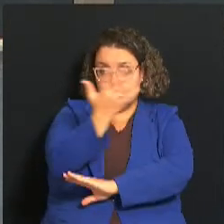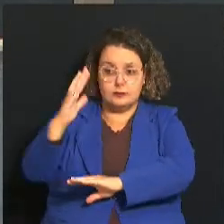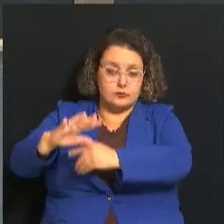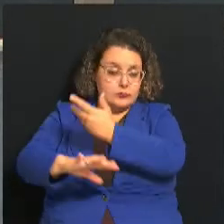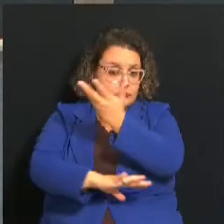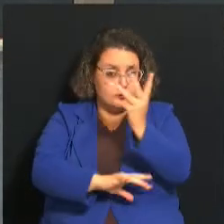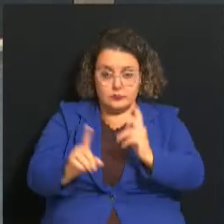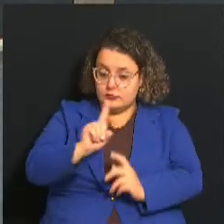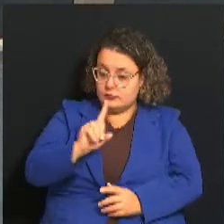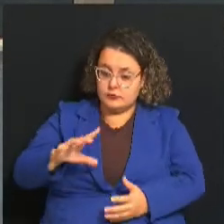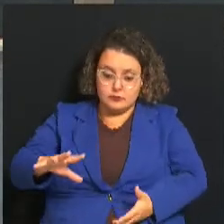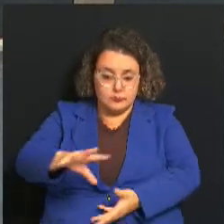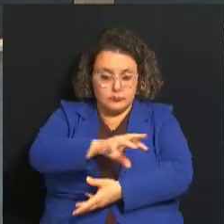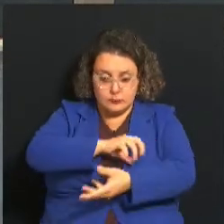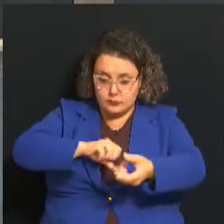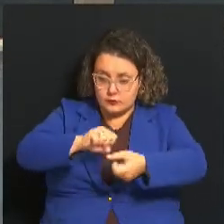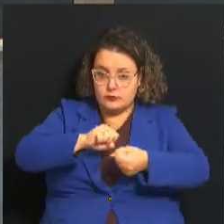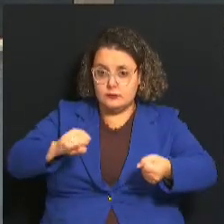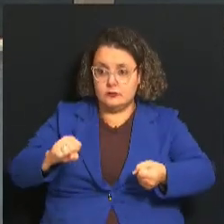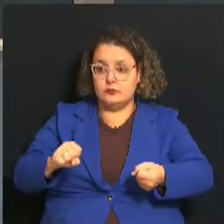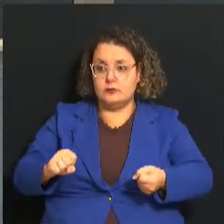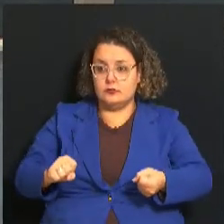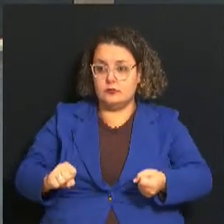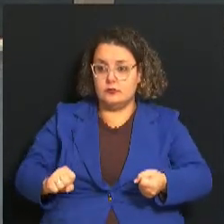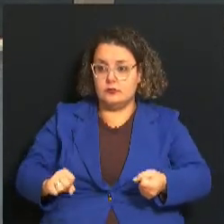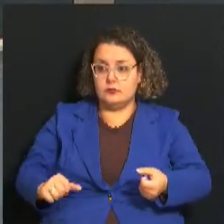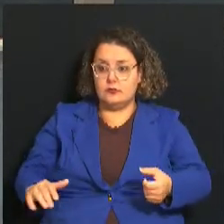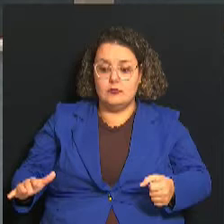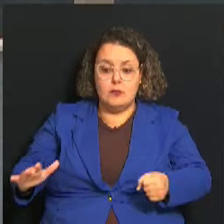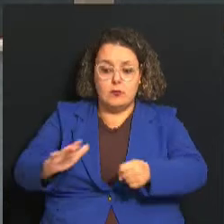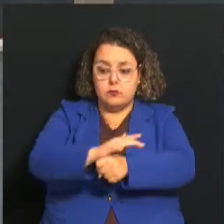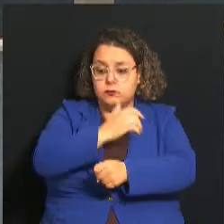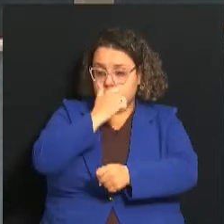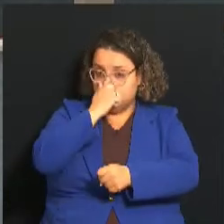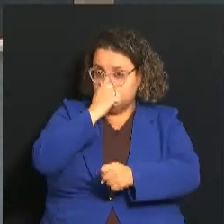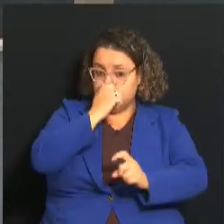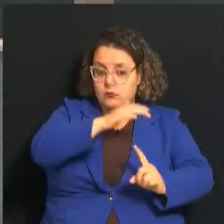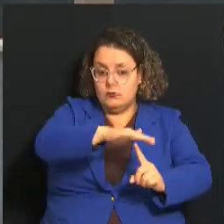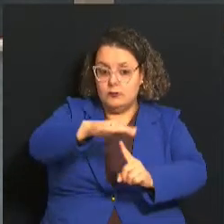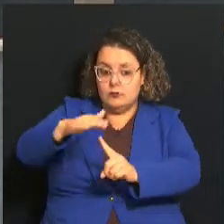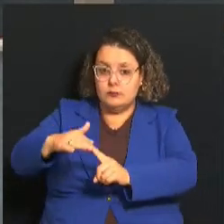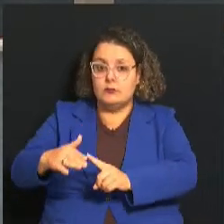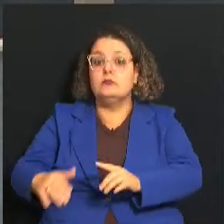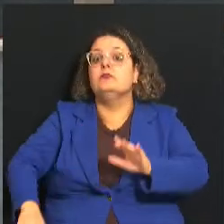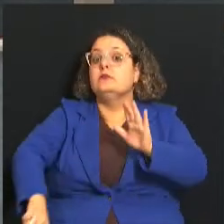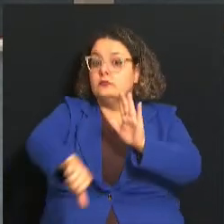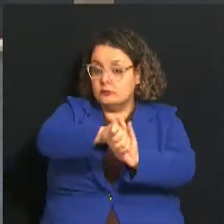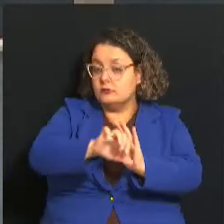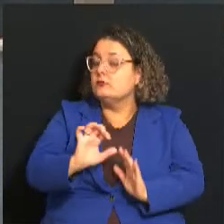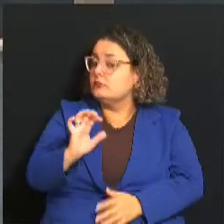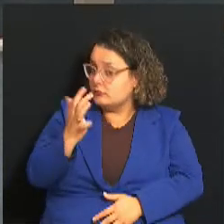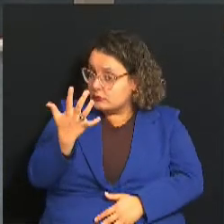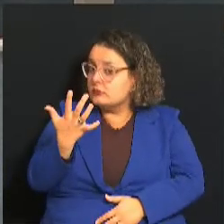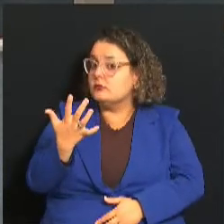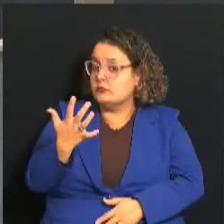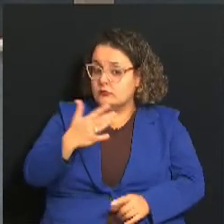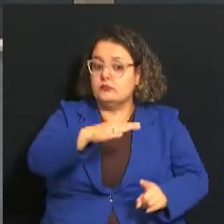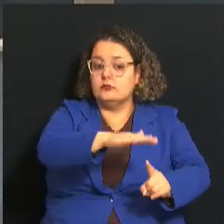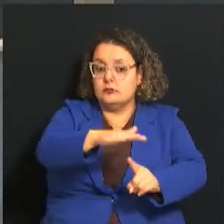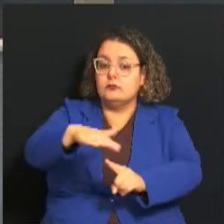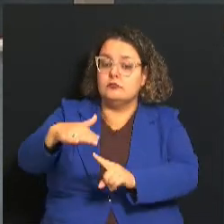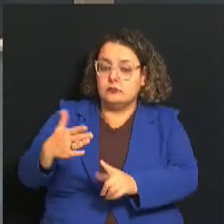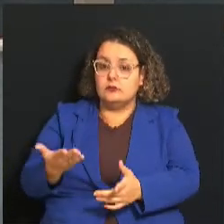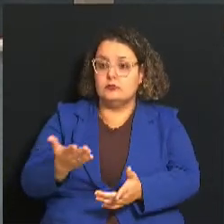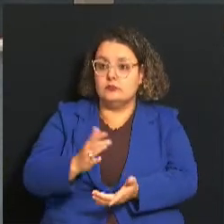A gente está cheio de problema ambiental e mais crimes ambientais acontecendo. Então essa frente parlamentar, já